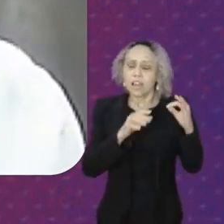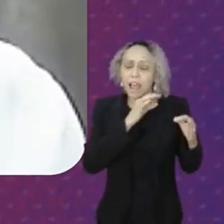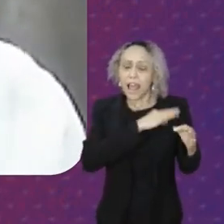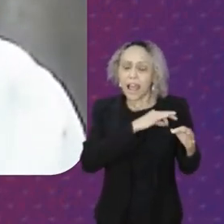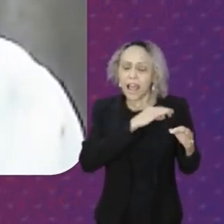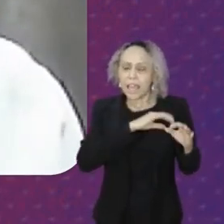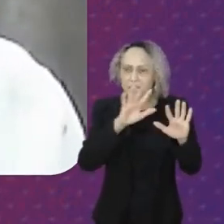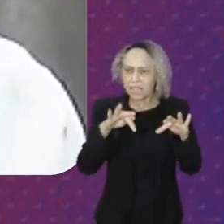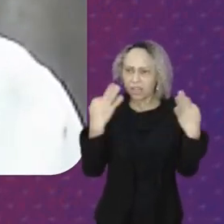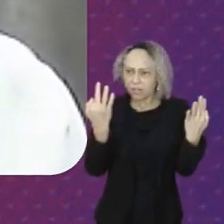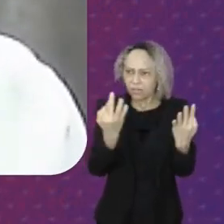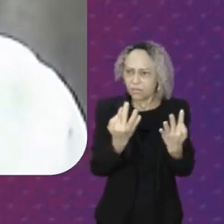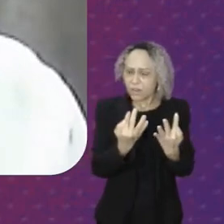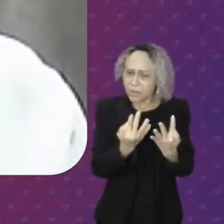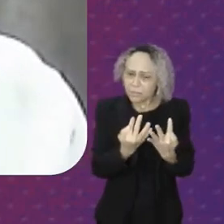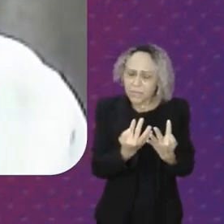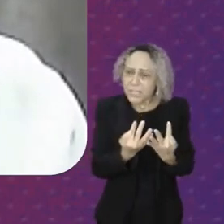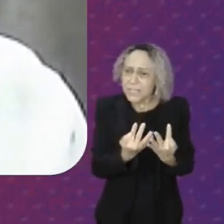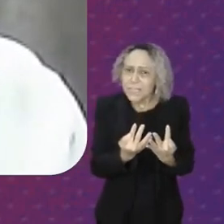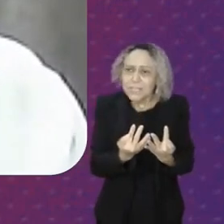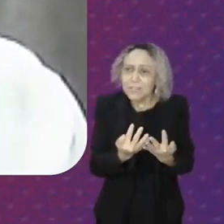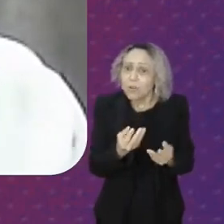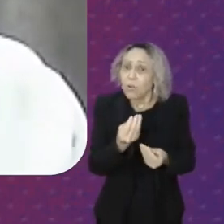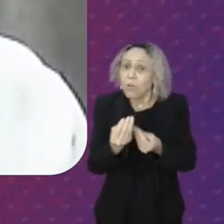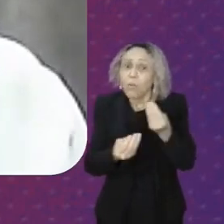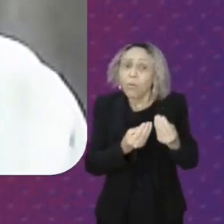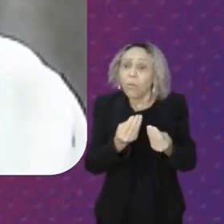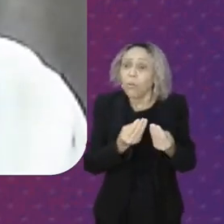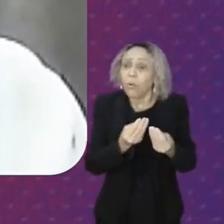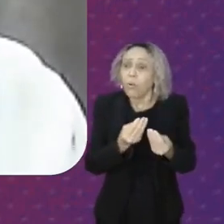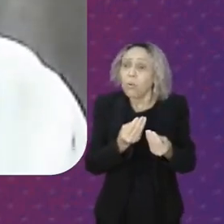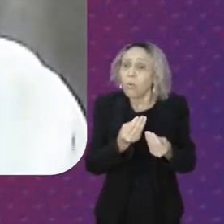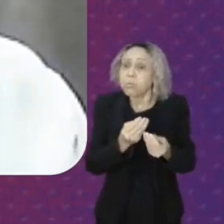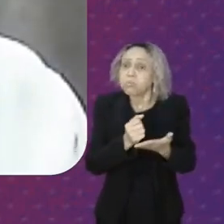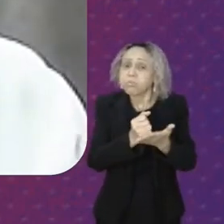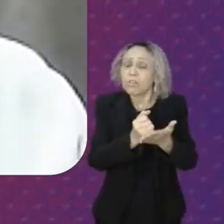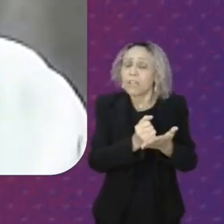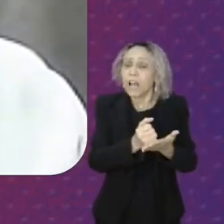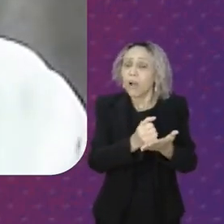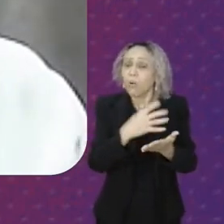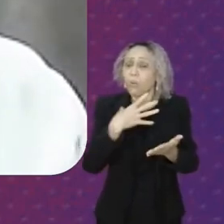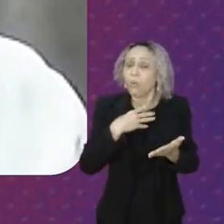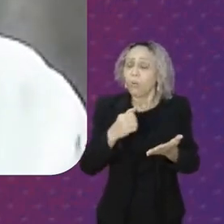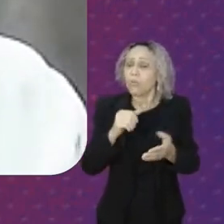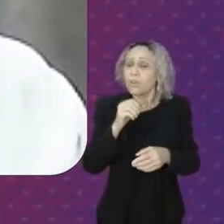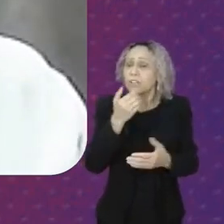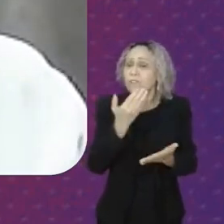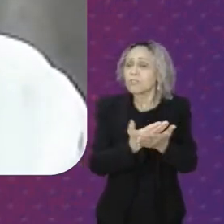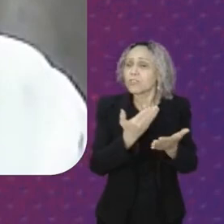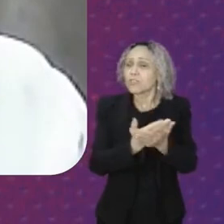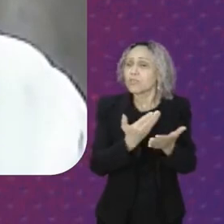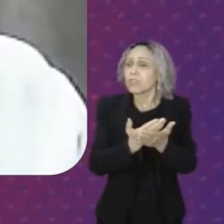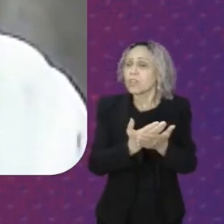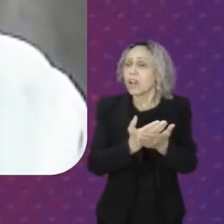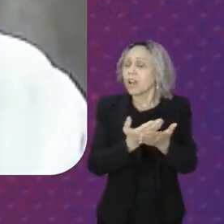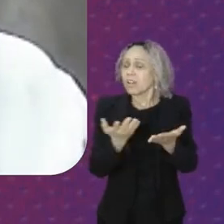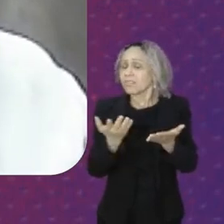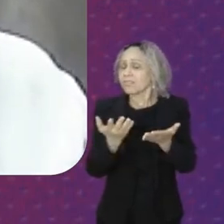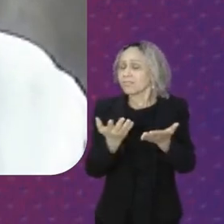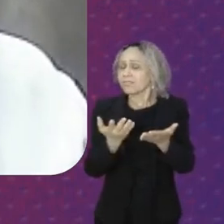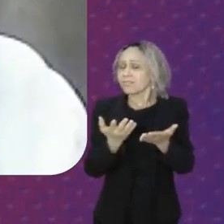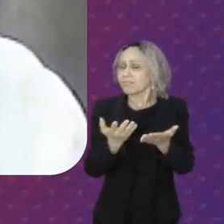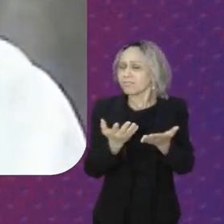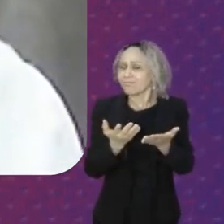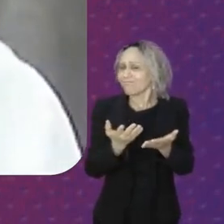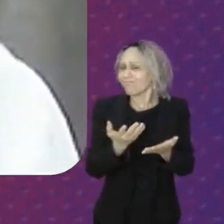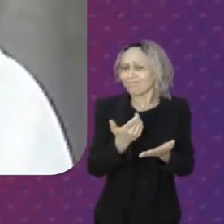não podiam formar seus filhos porque não tinham recursos para colocá-los em universidade. E fazer universidade pública era para